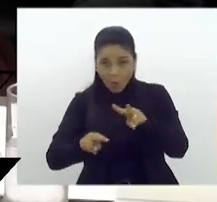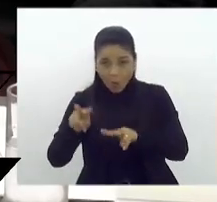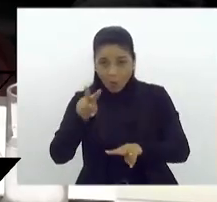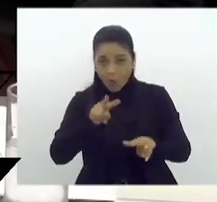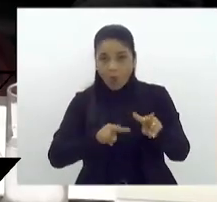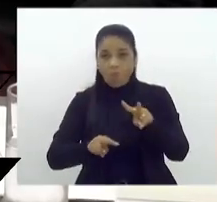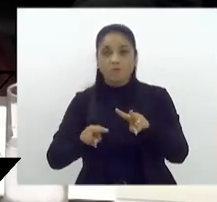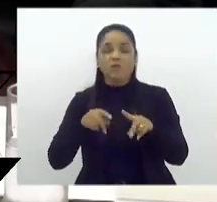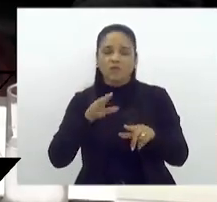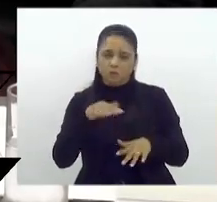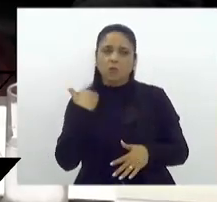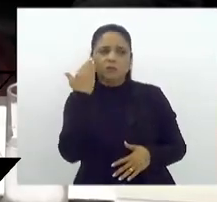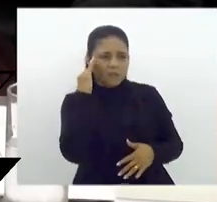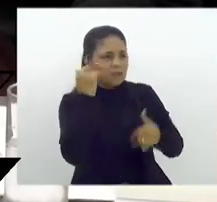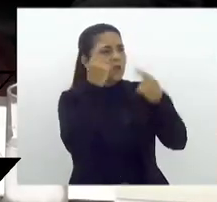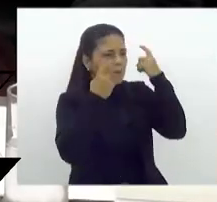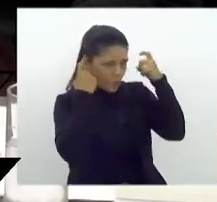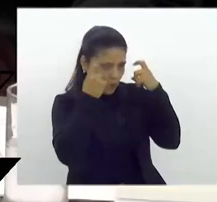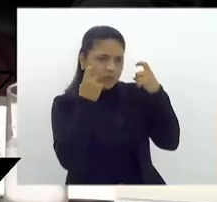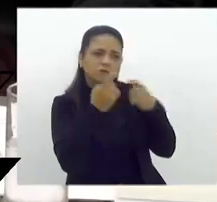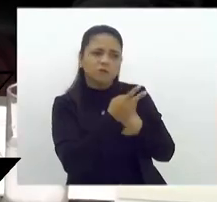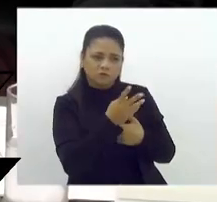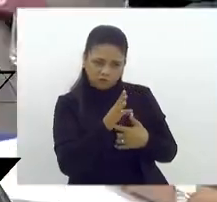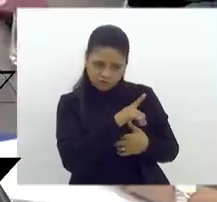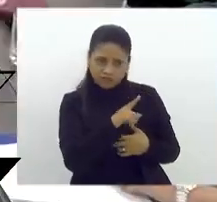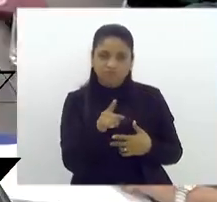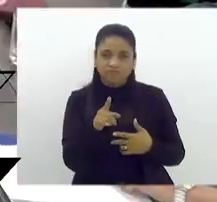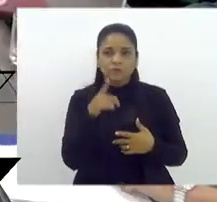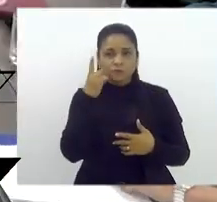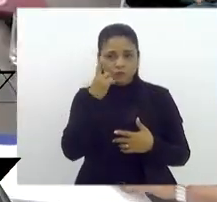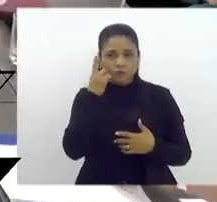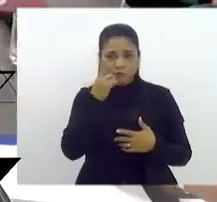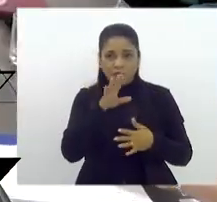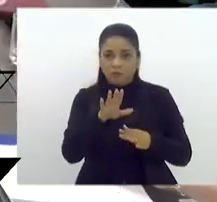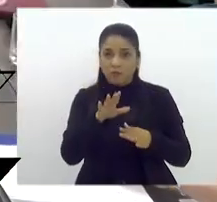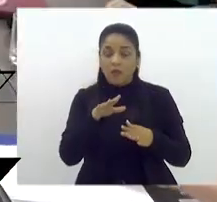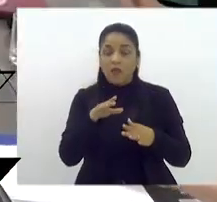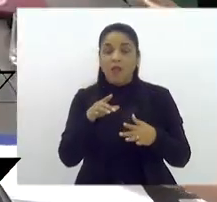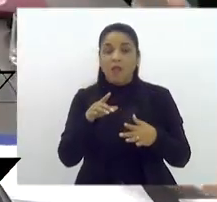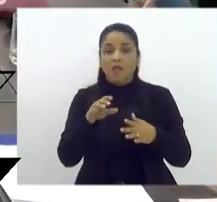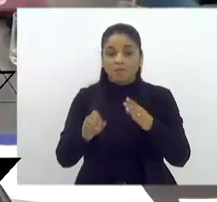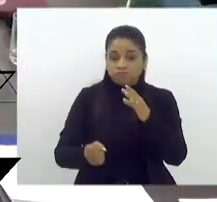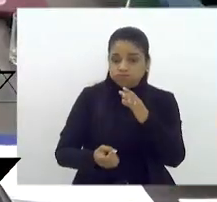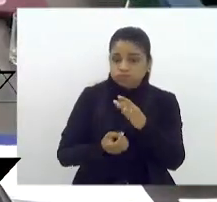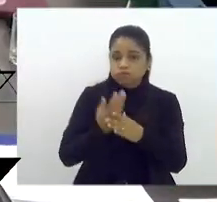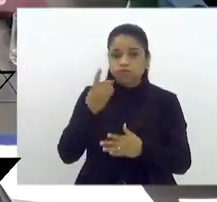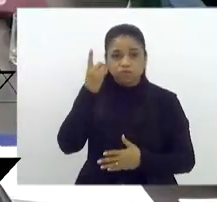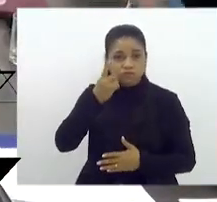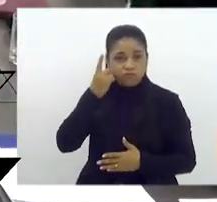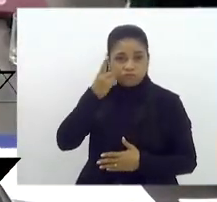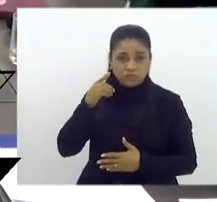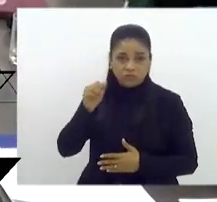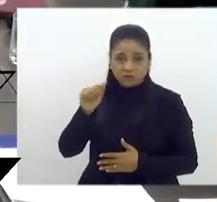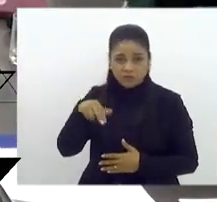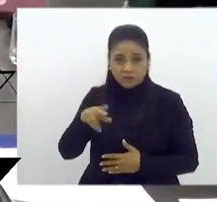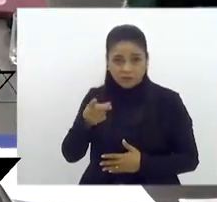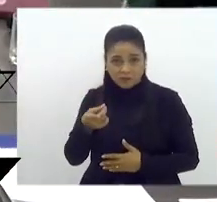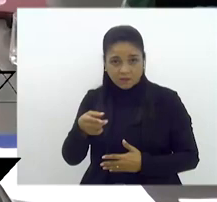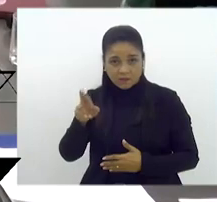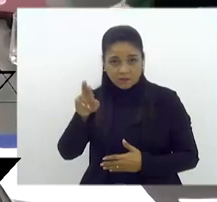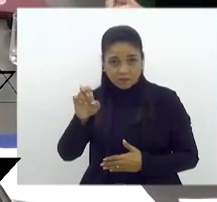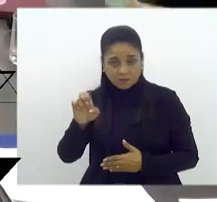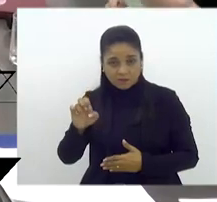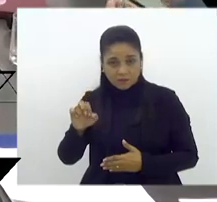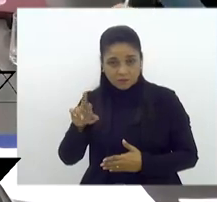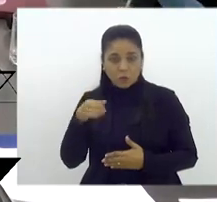entendendo a preocupação de Vossas Excelências. É porque talvez intuito do autor seja preservar fisicamente. Aí não, seria material e não imaterial. Eu até